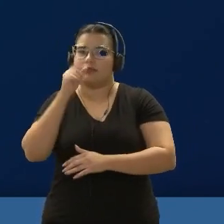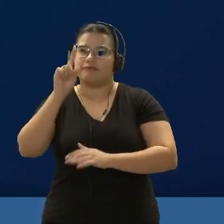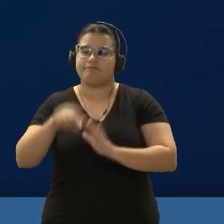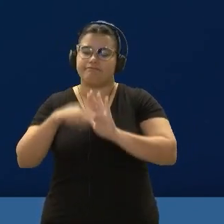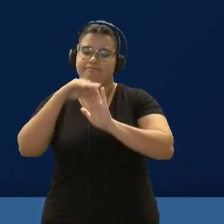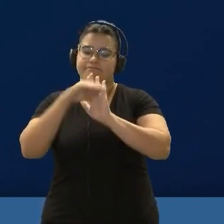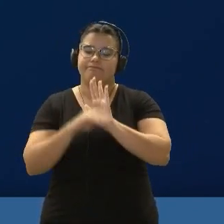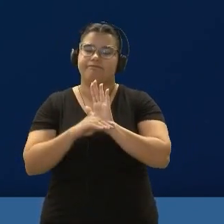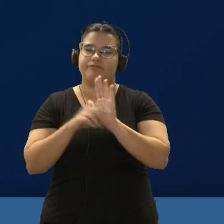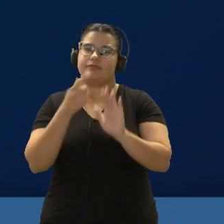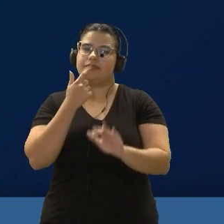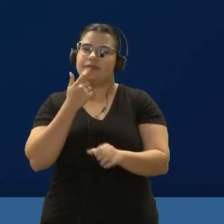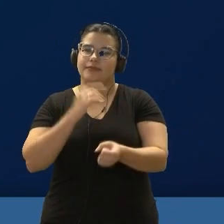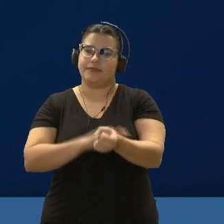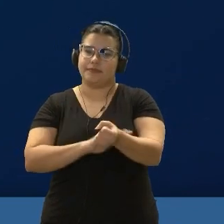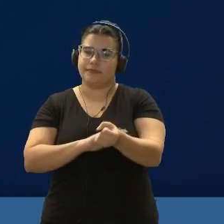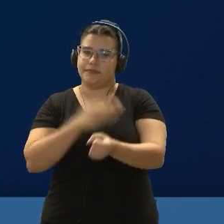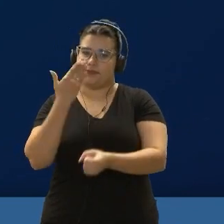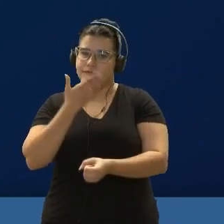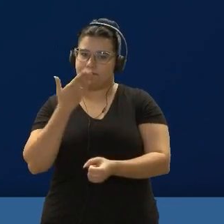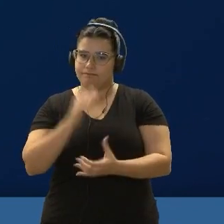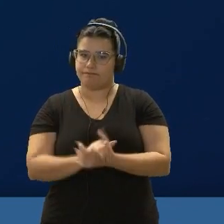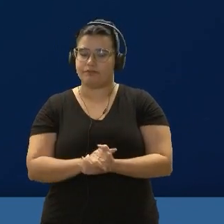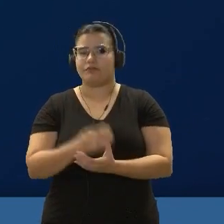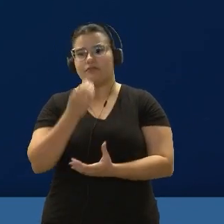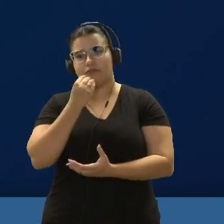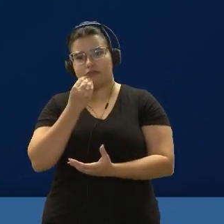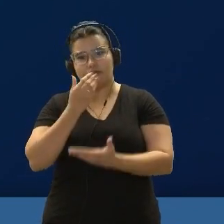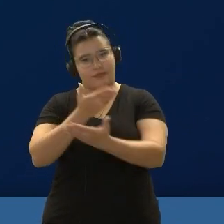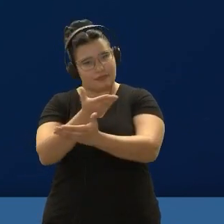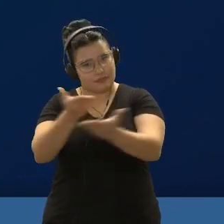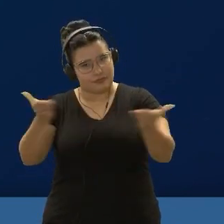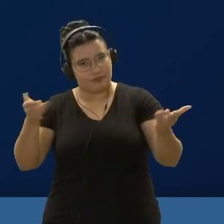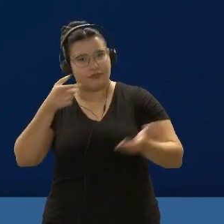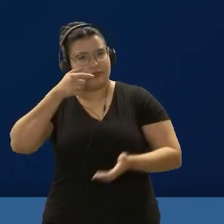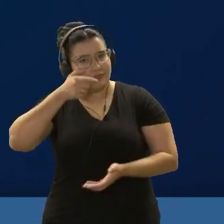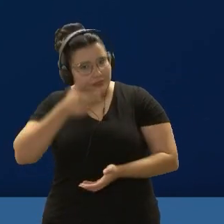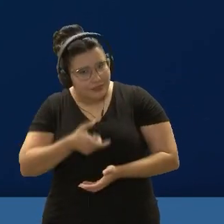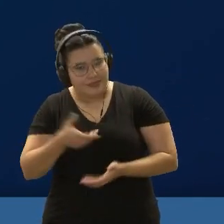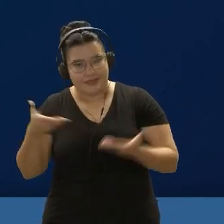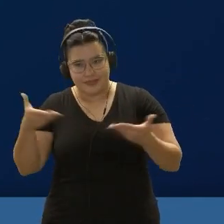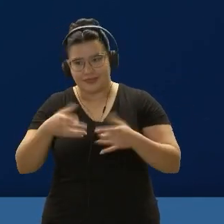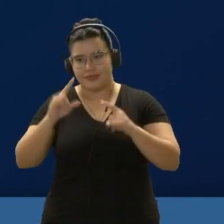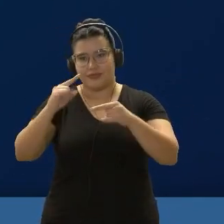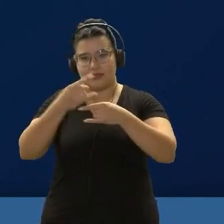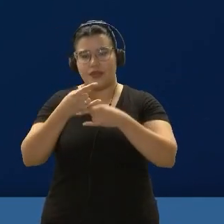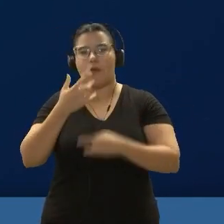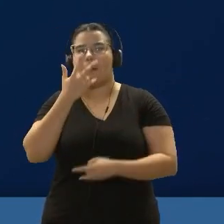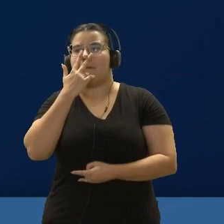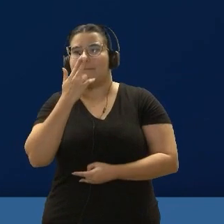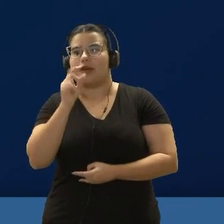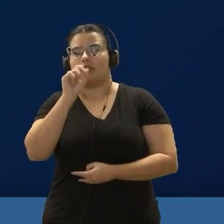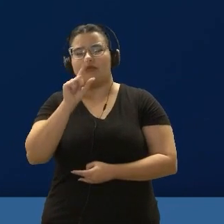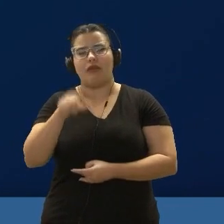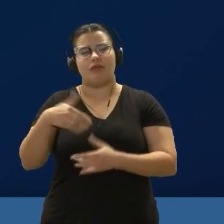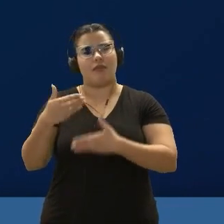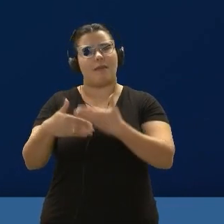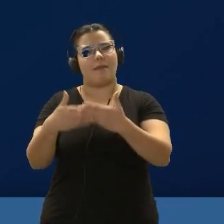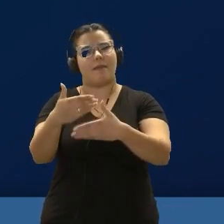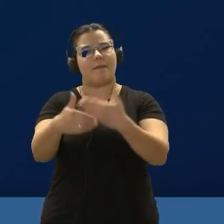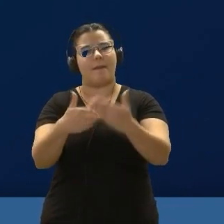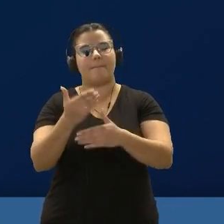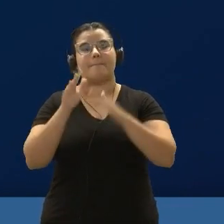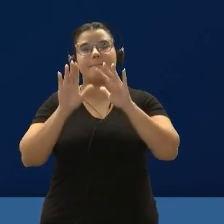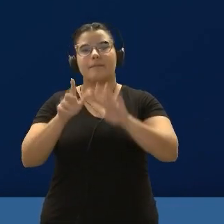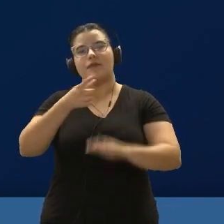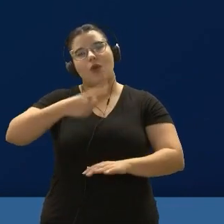índice glicêmico. É óbvio que para essa plateia que está assistindo a gente, isso parece ser corriqueiro, mas a